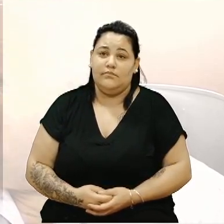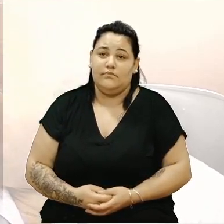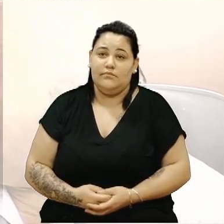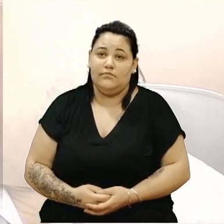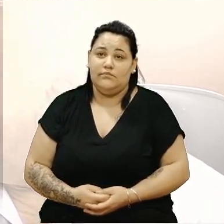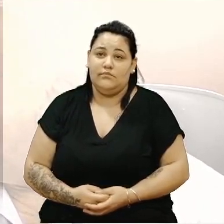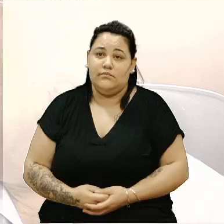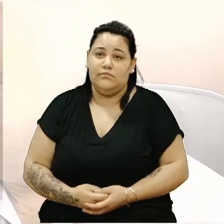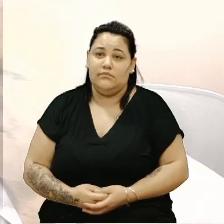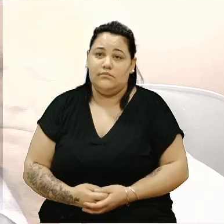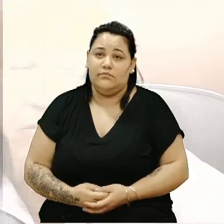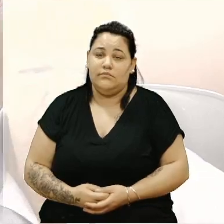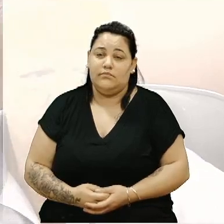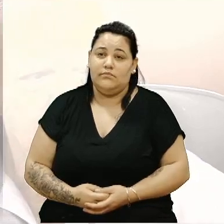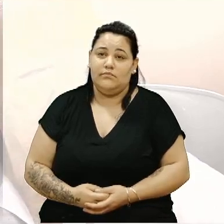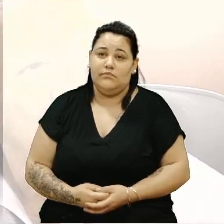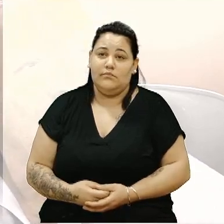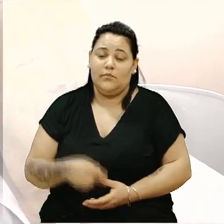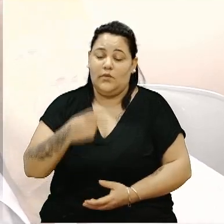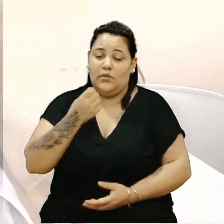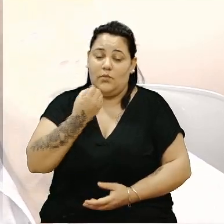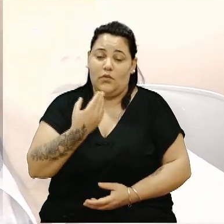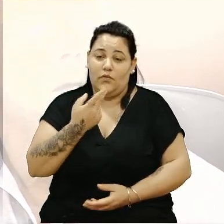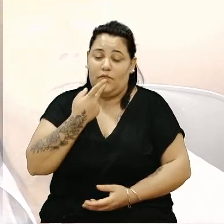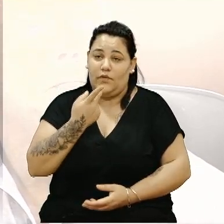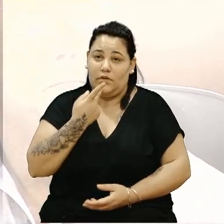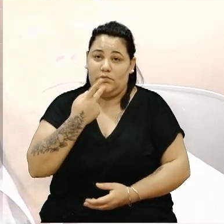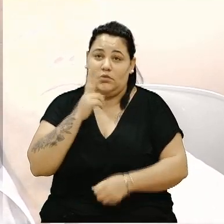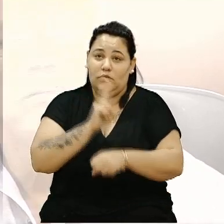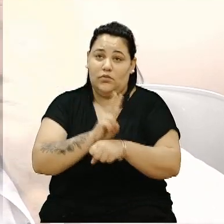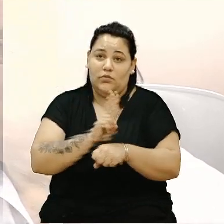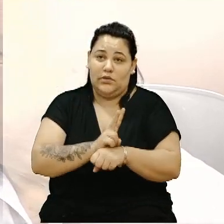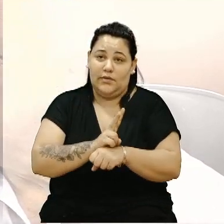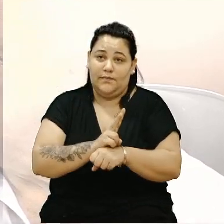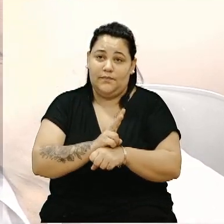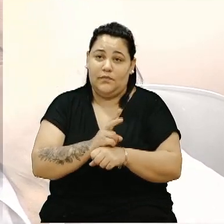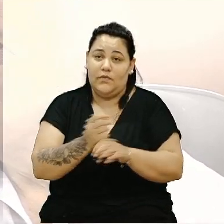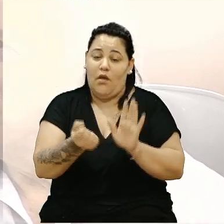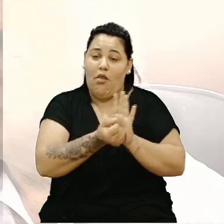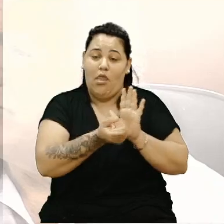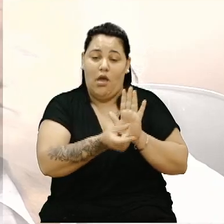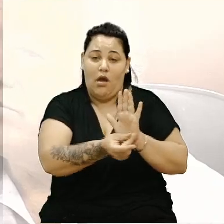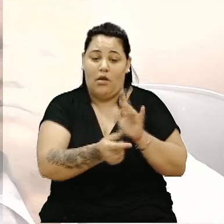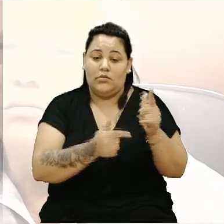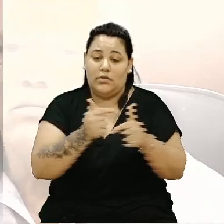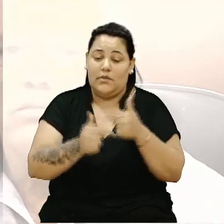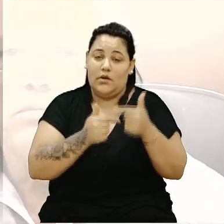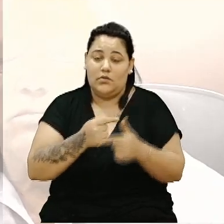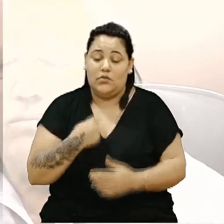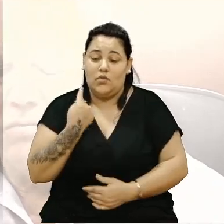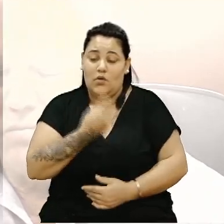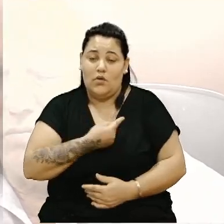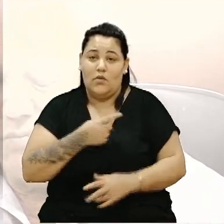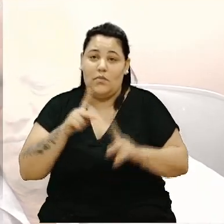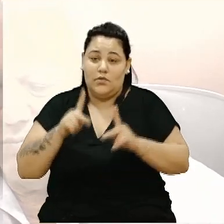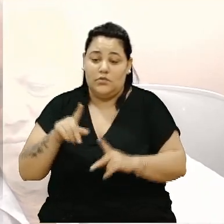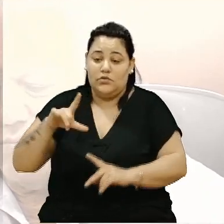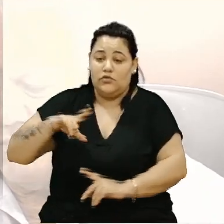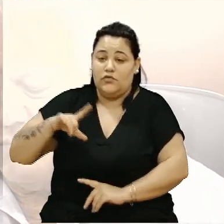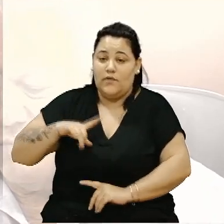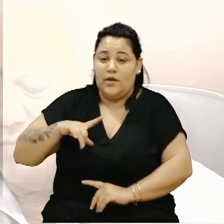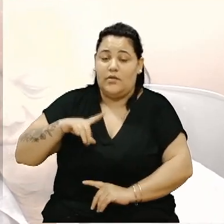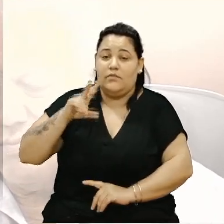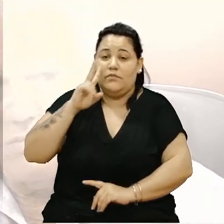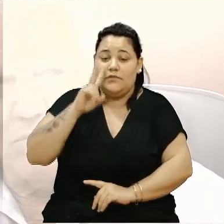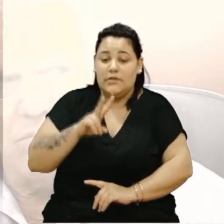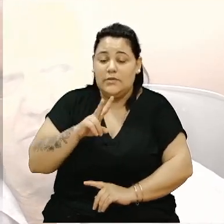Bom, quando a gente fala em preservar a nossa história e todo o legado de trabalhadores e trabalhadoras, de pessoas que tiveram visão e construíram suas